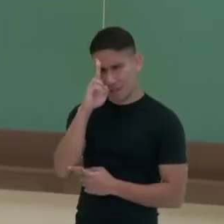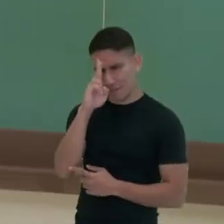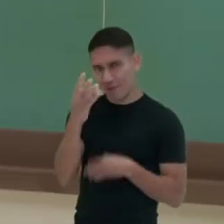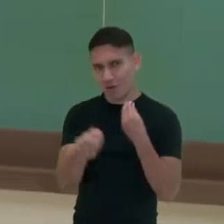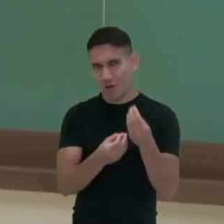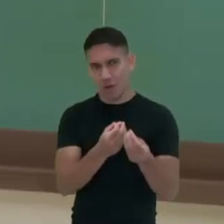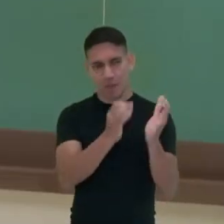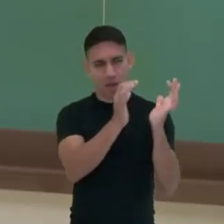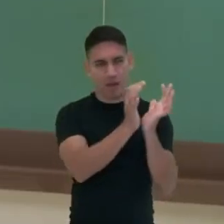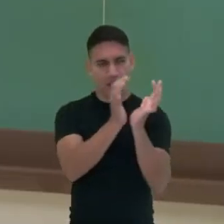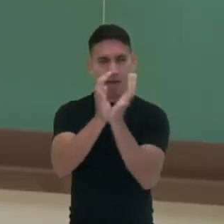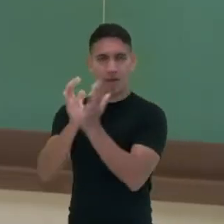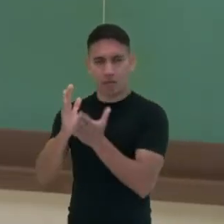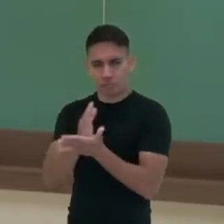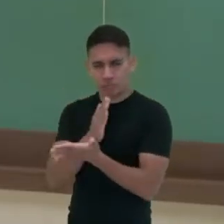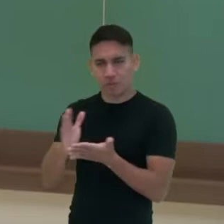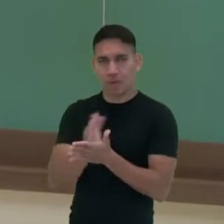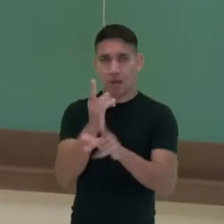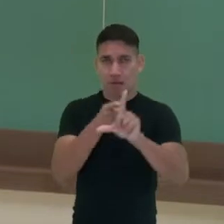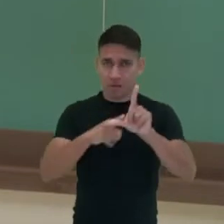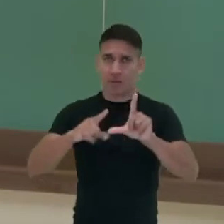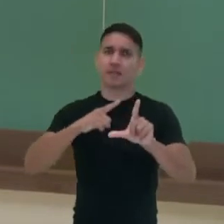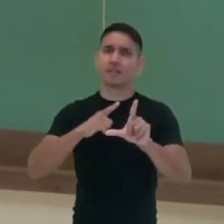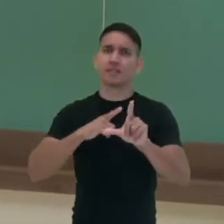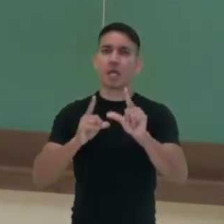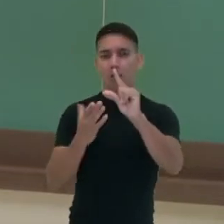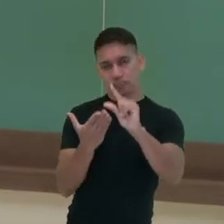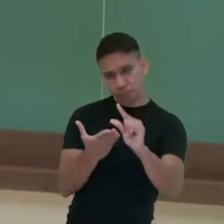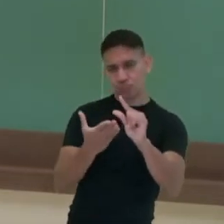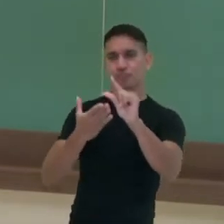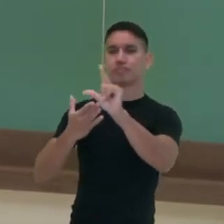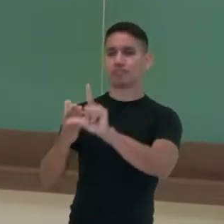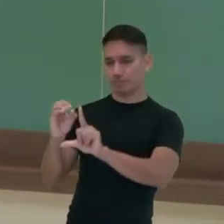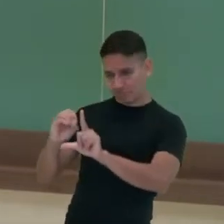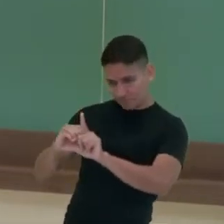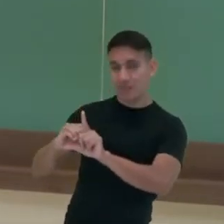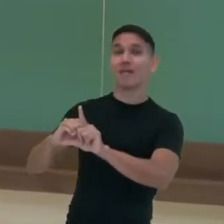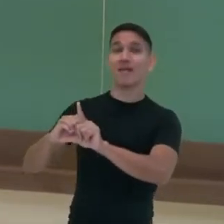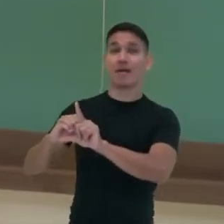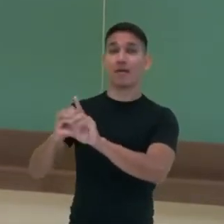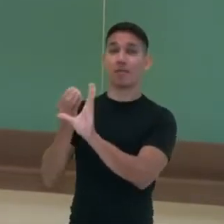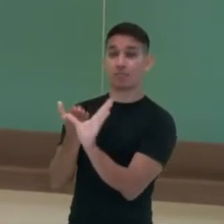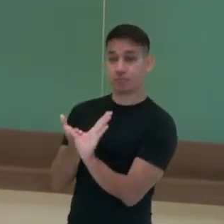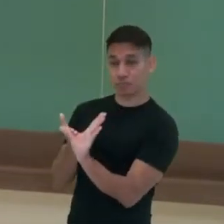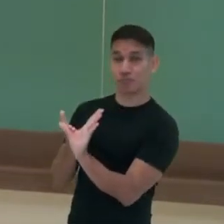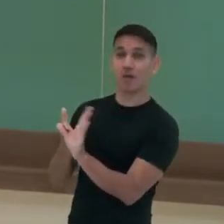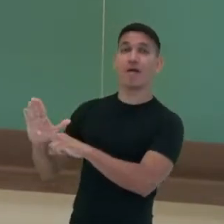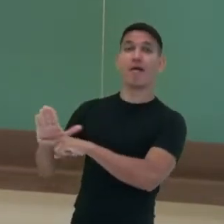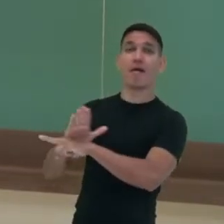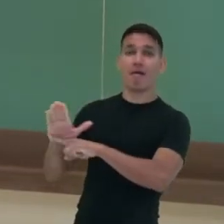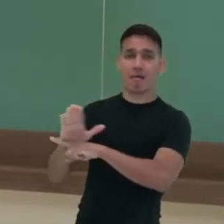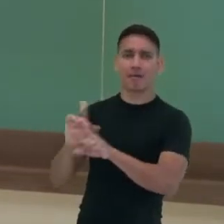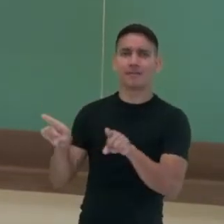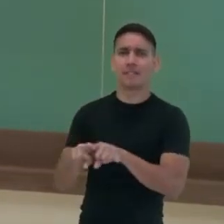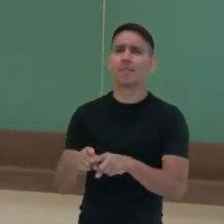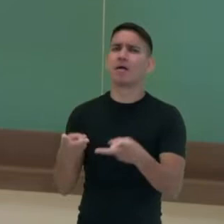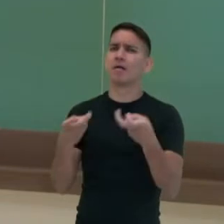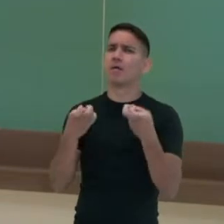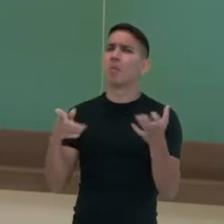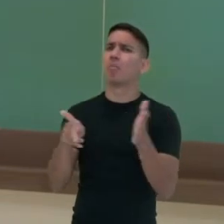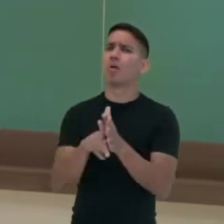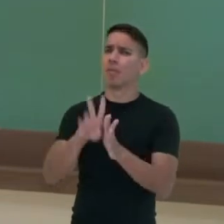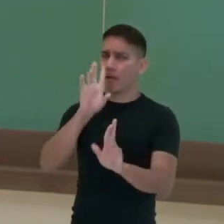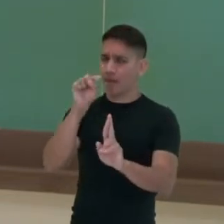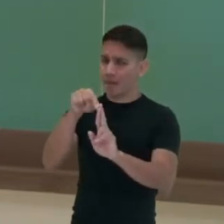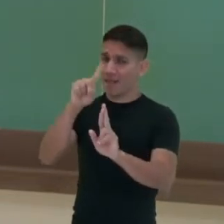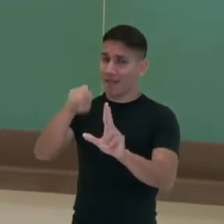nós classificamos os ângulos? Então nós temos o ângulo agudo, o reto, o obtuso e o raso, né? Tome como referência o ângulo de 90 graus,